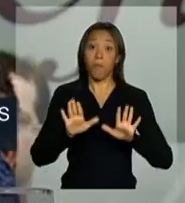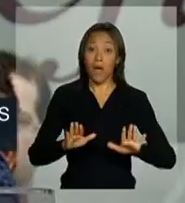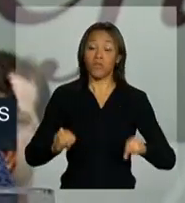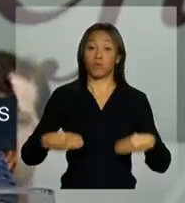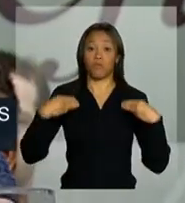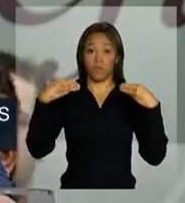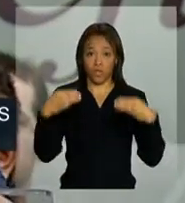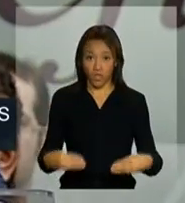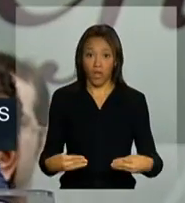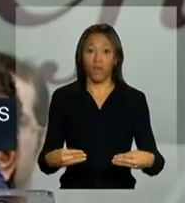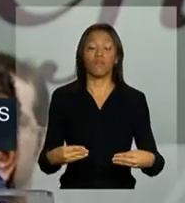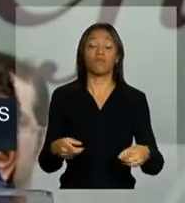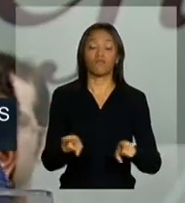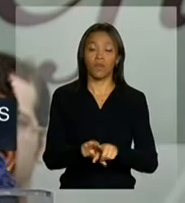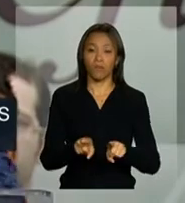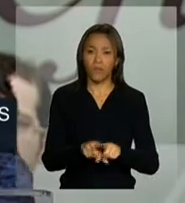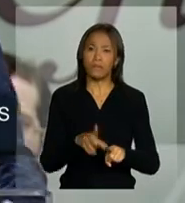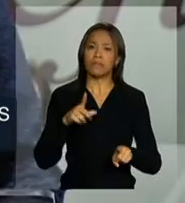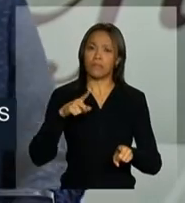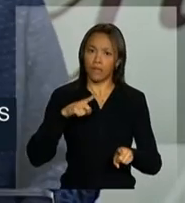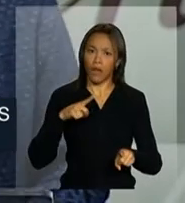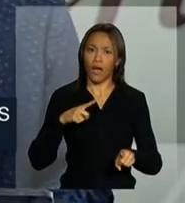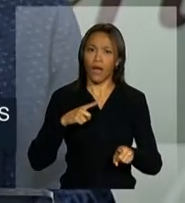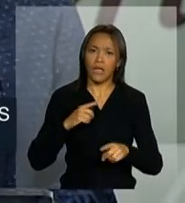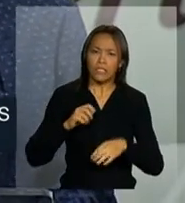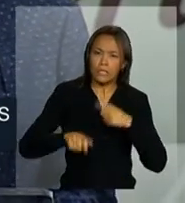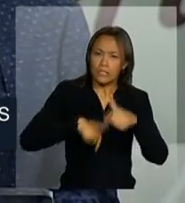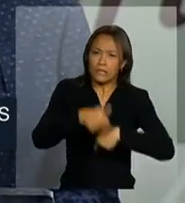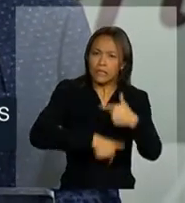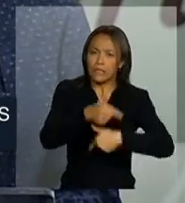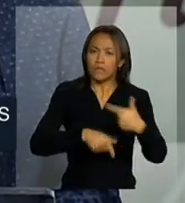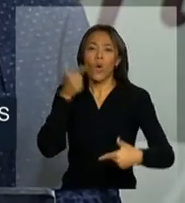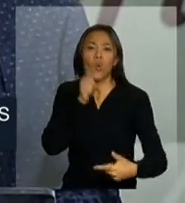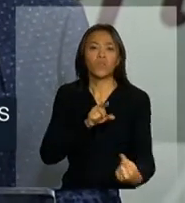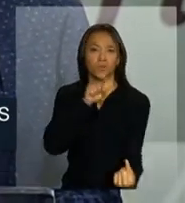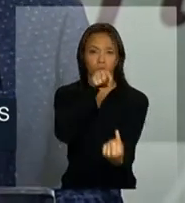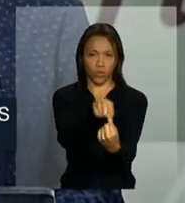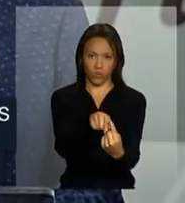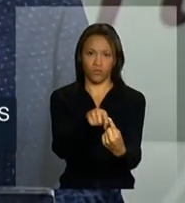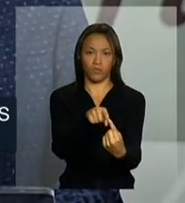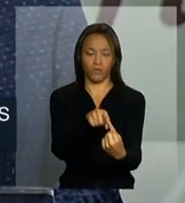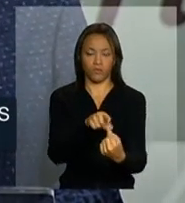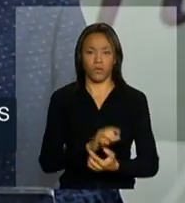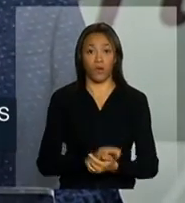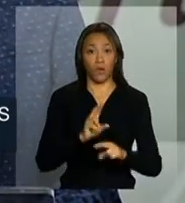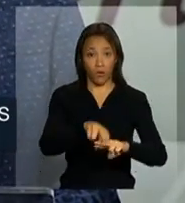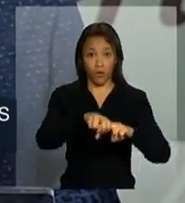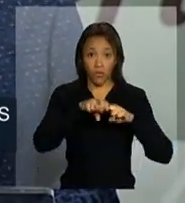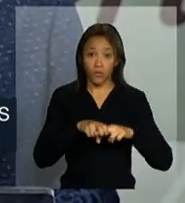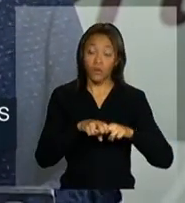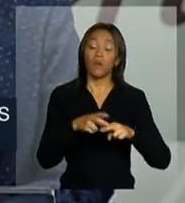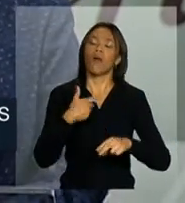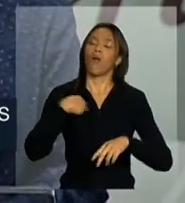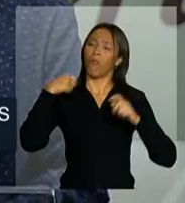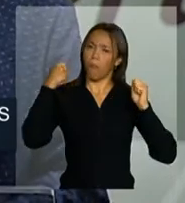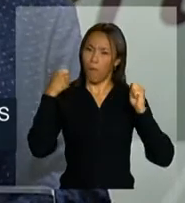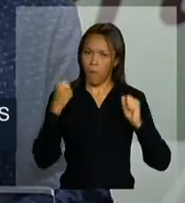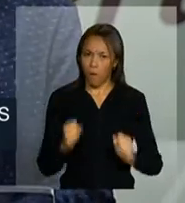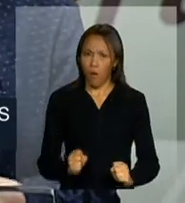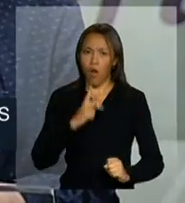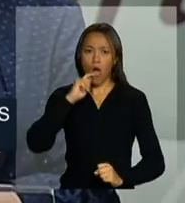Ministério, está empenhado para alcançar esse objetivo. Por isso, eu posso